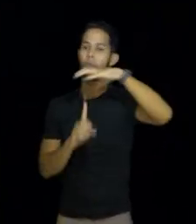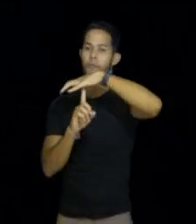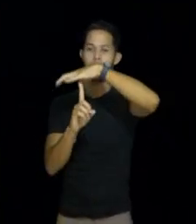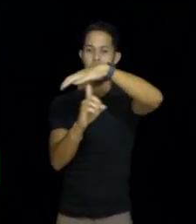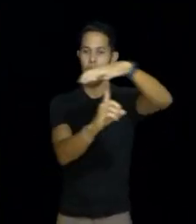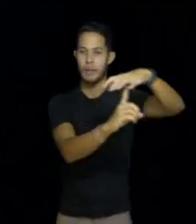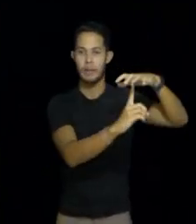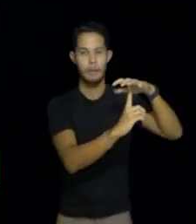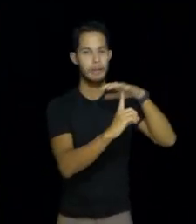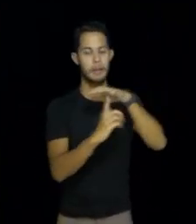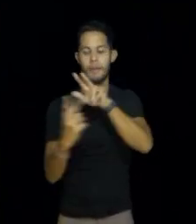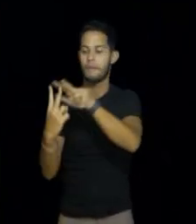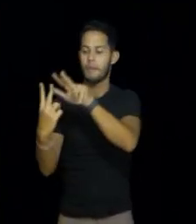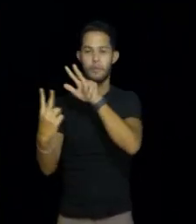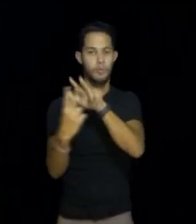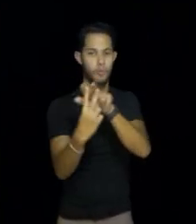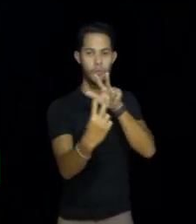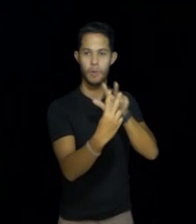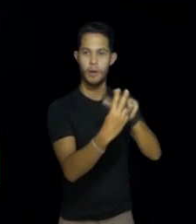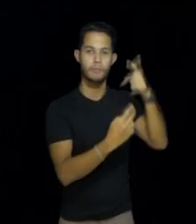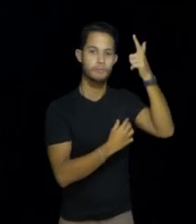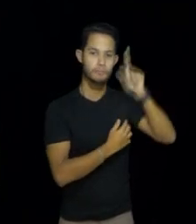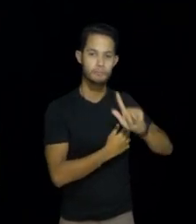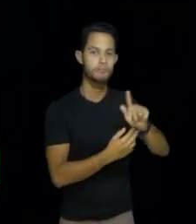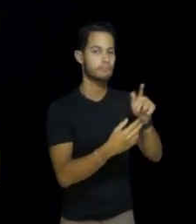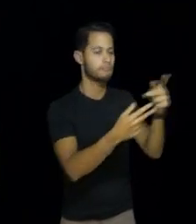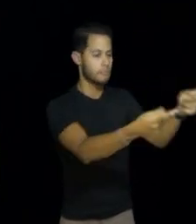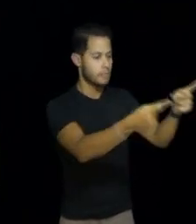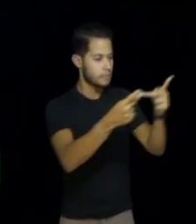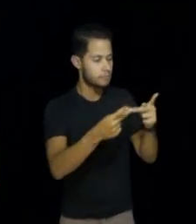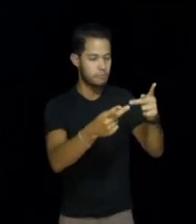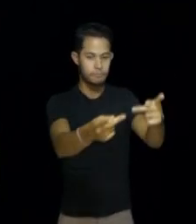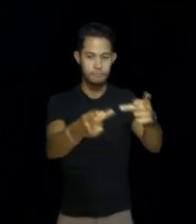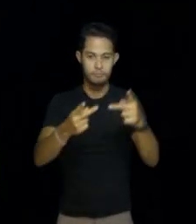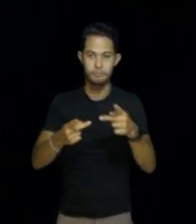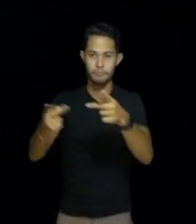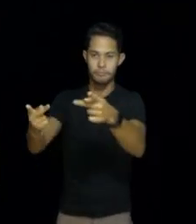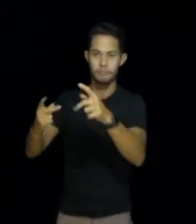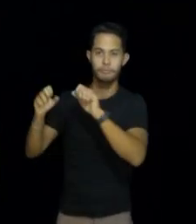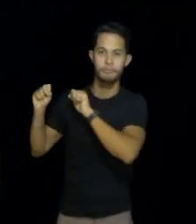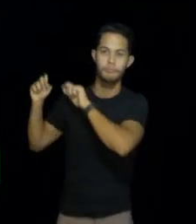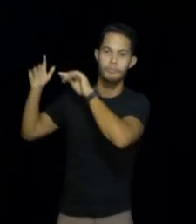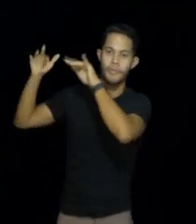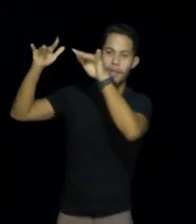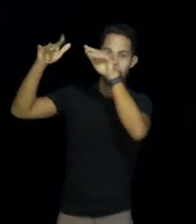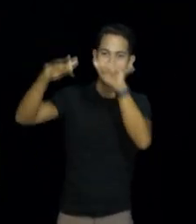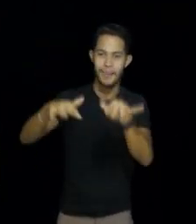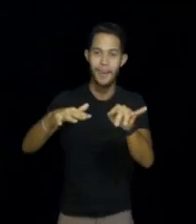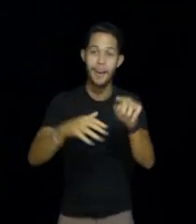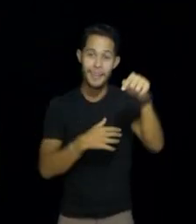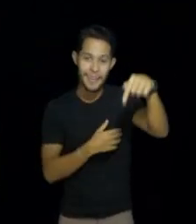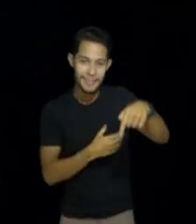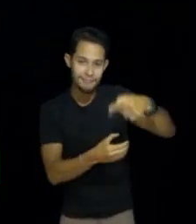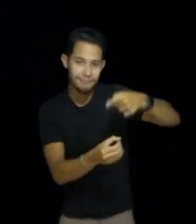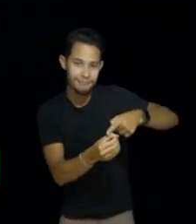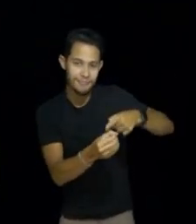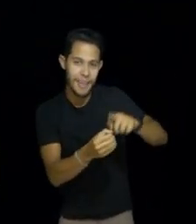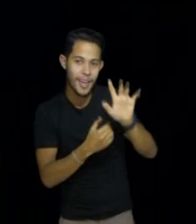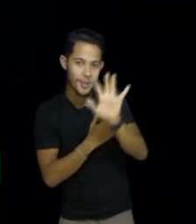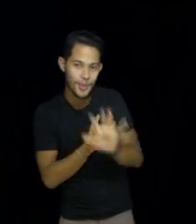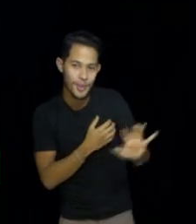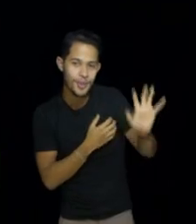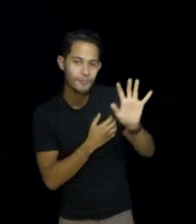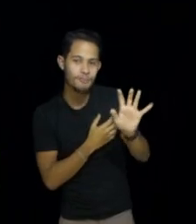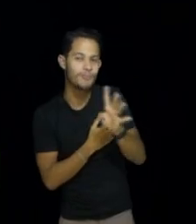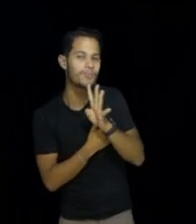para trazer visitantes dos estados mais distantes do Brasil, que ainda conhecem pouco nossa região. Os parlamentares que querem apoiar